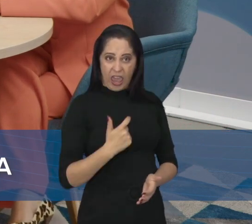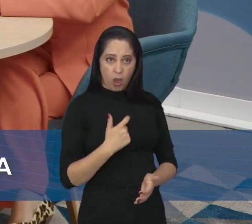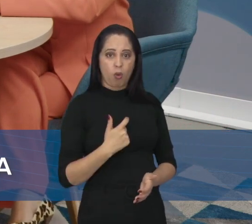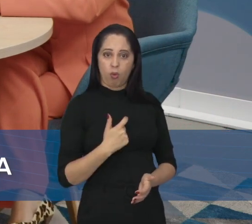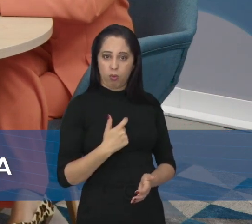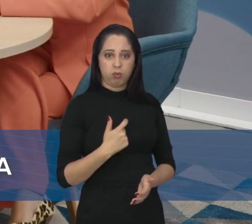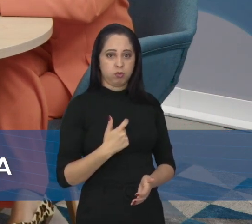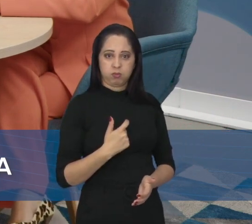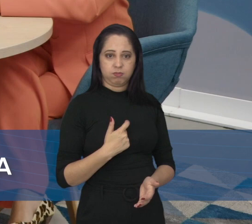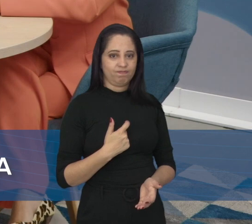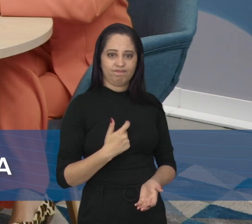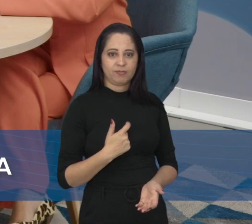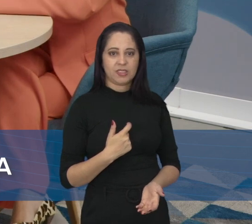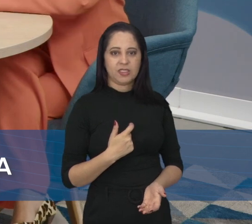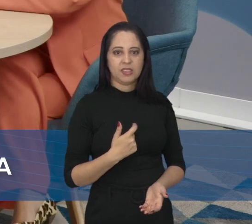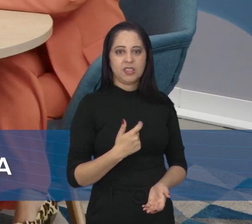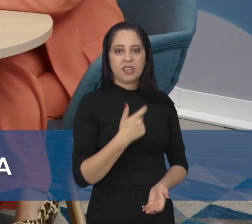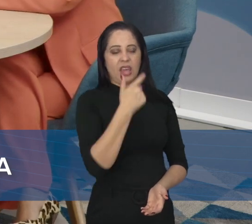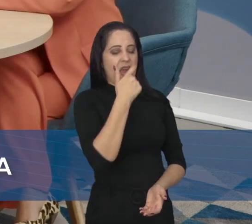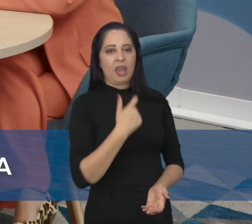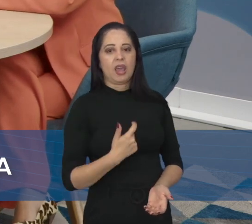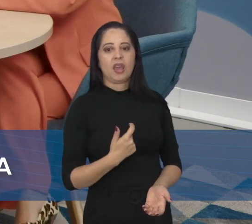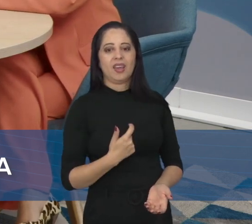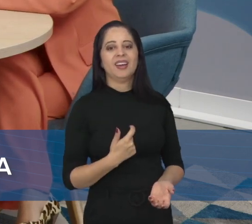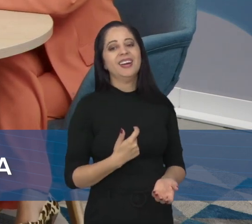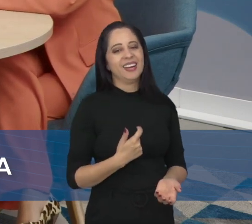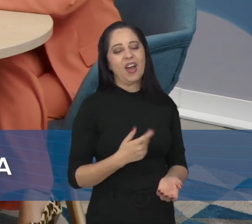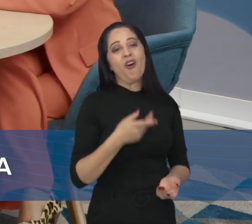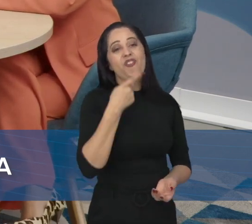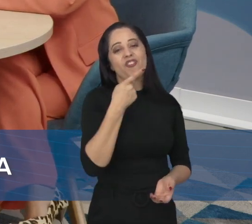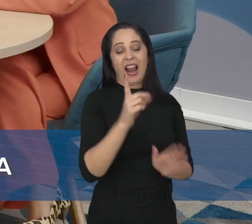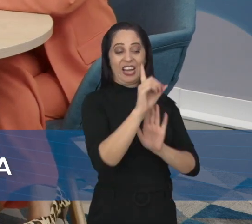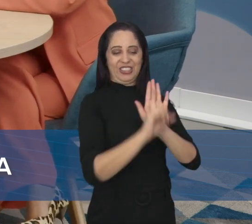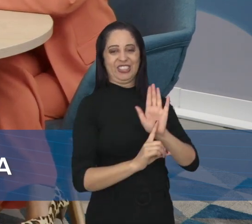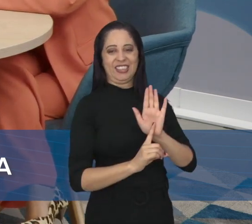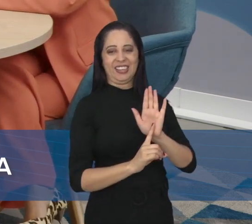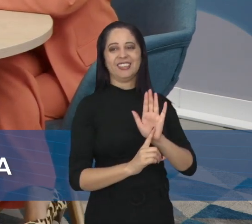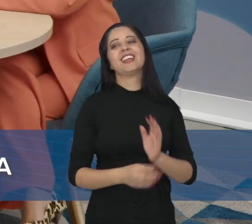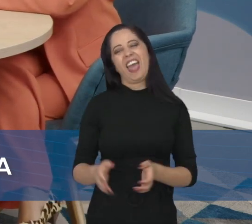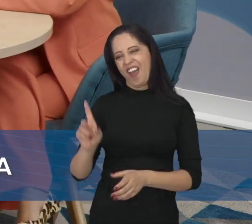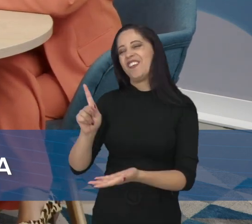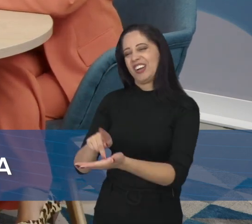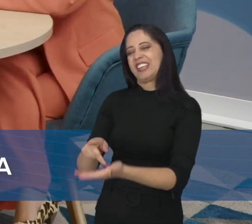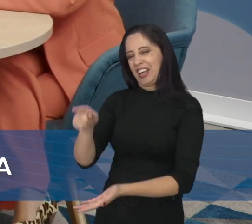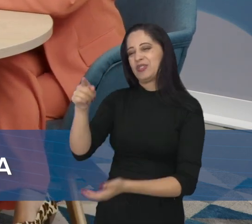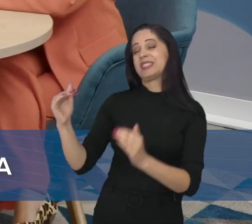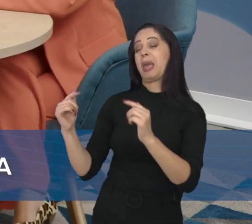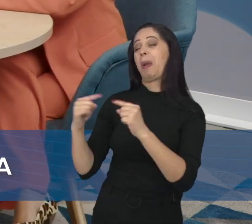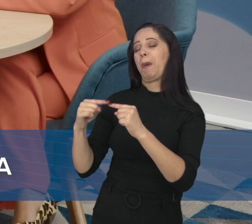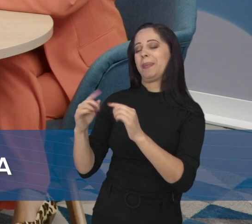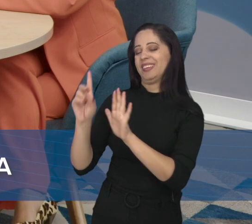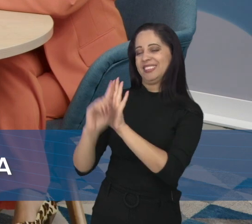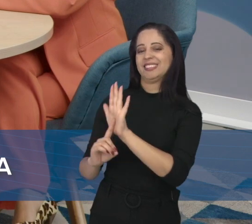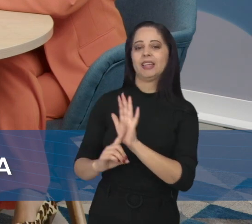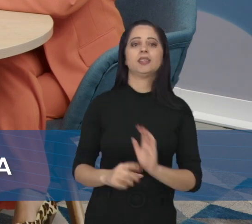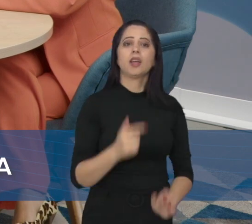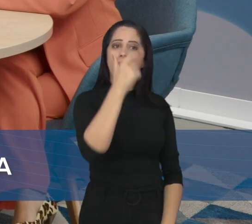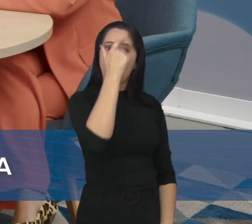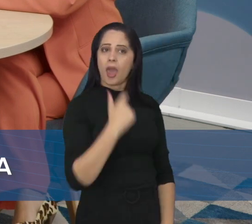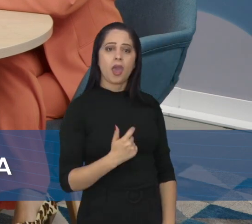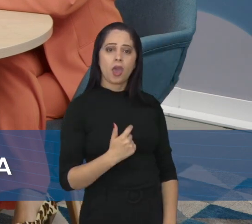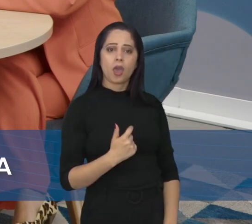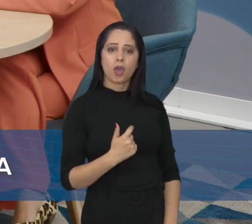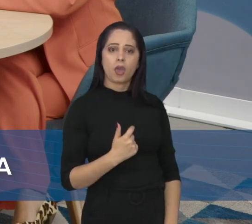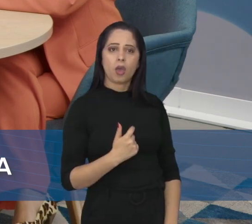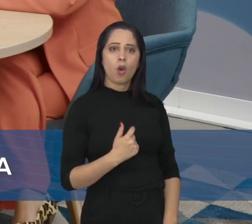de direito, o advogado querendo puxar a sardinha para o lado dele. Cada um puxa para o seu lado, vai. Você não tem direito de entrar na esfera